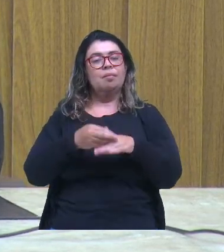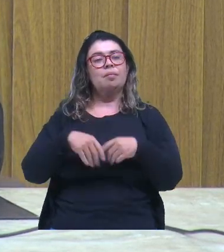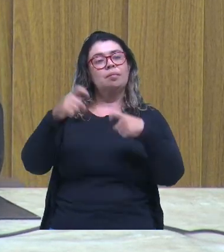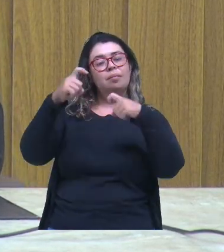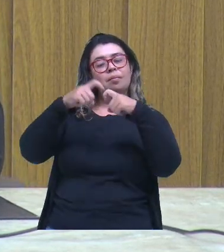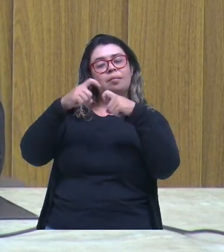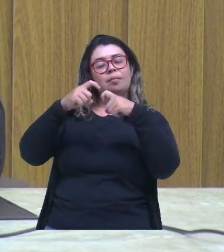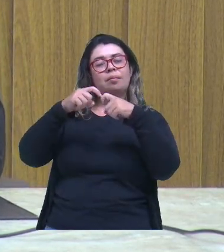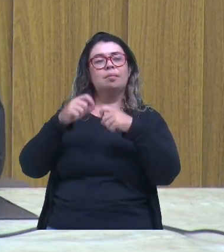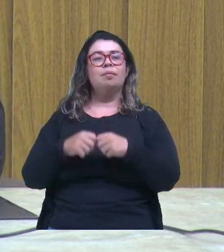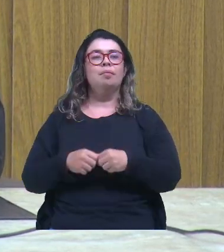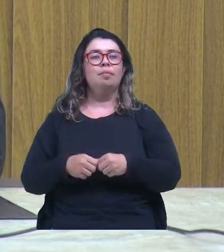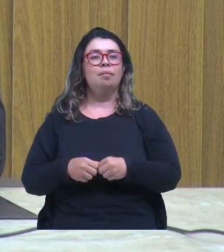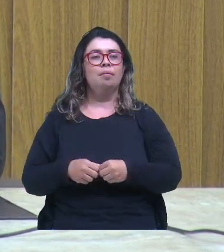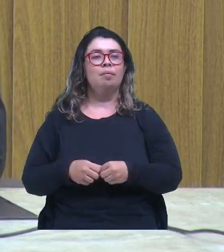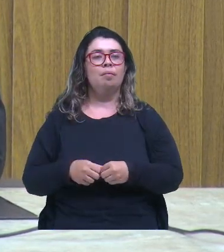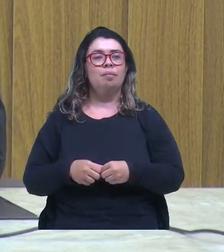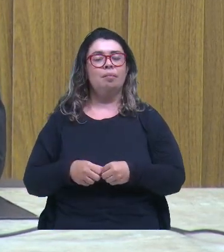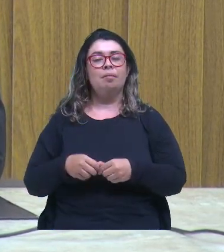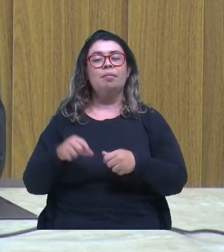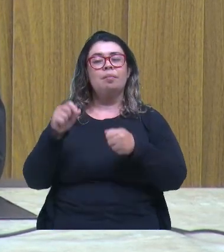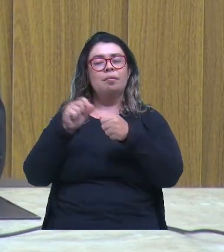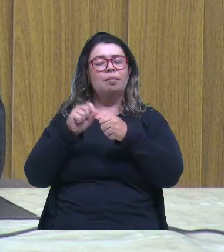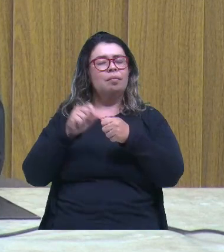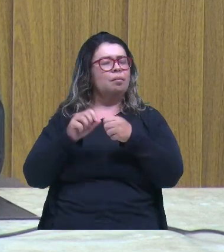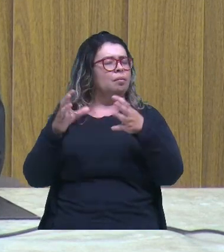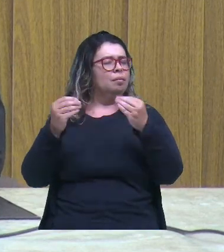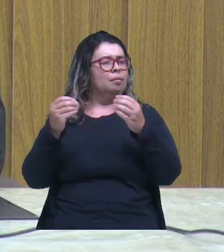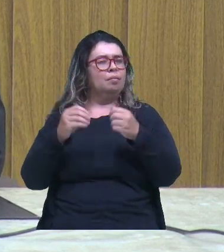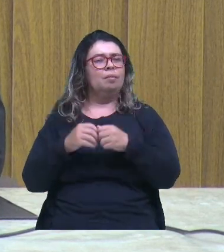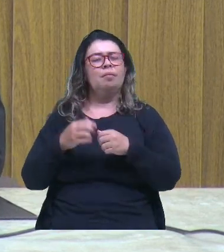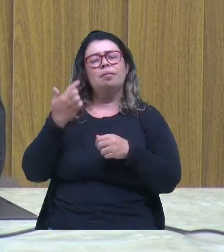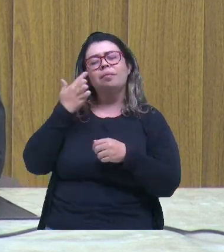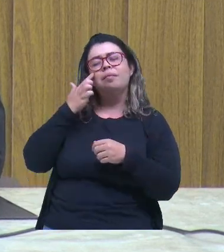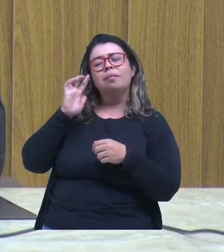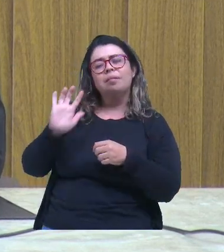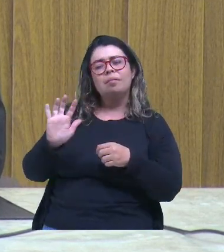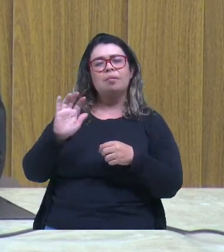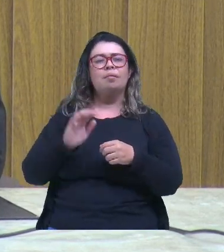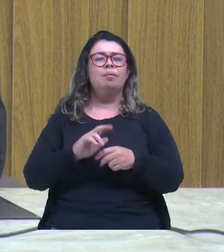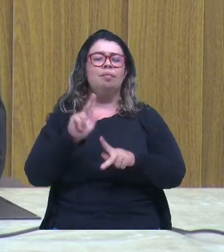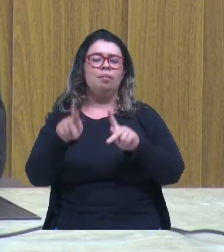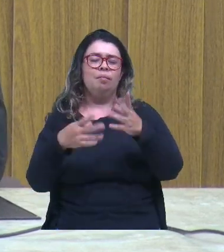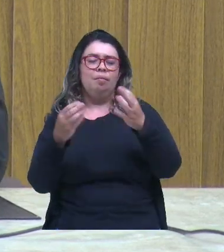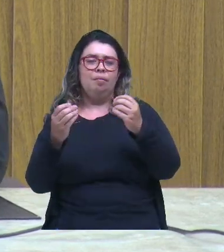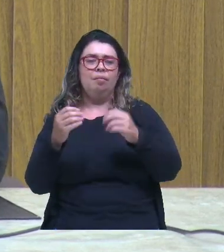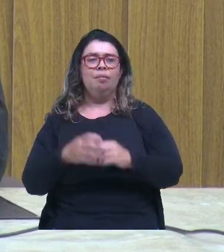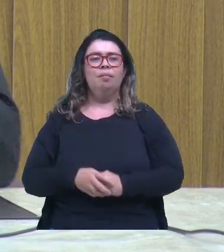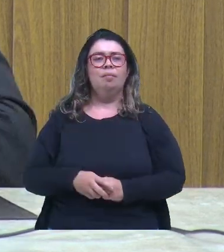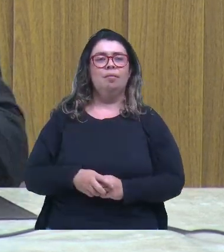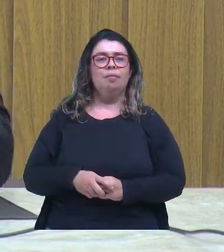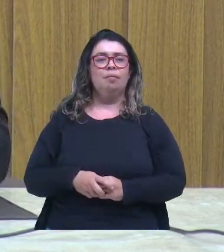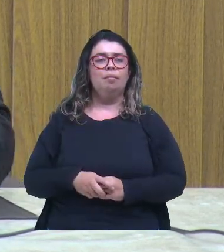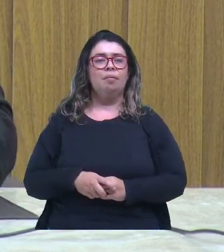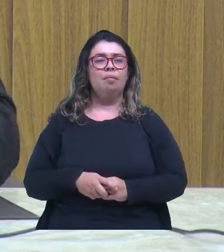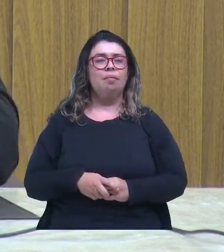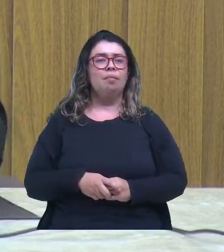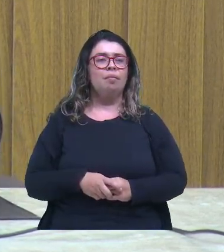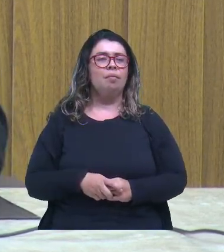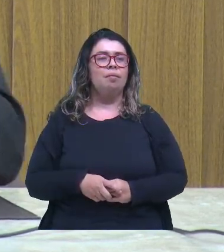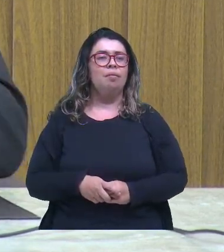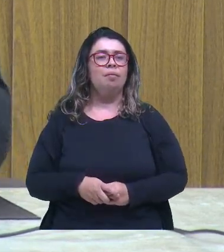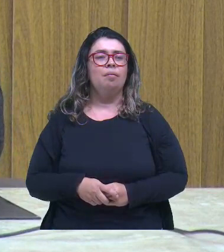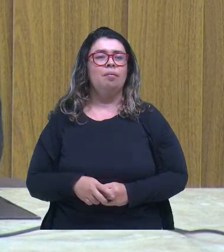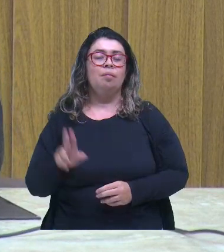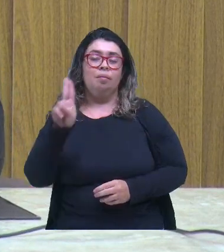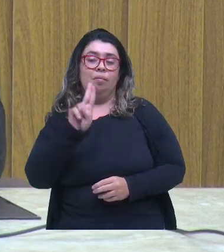se desprenderam, se desdobraram no atendimento à população. Independente de usar ou